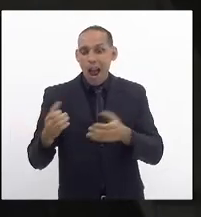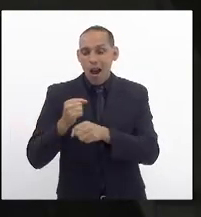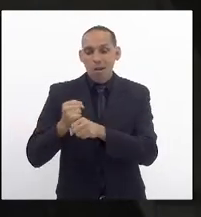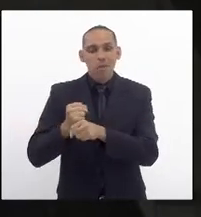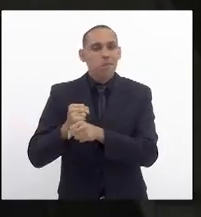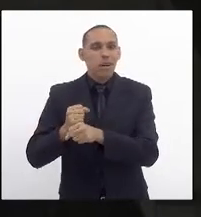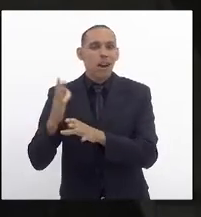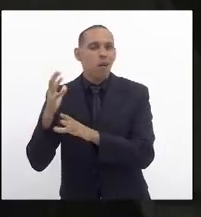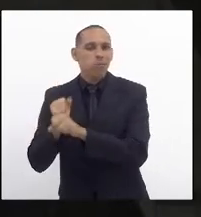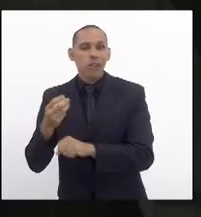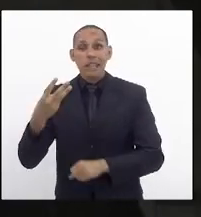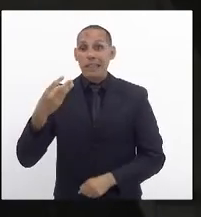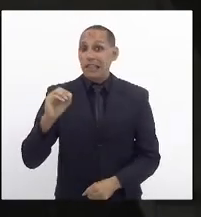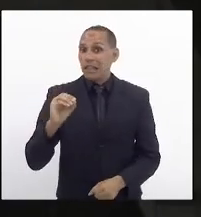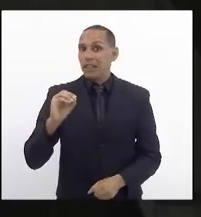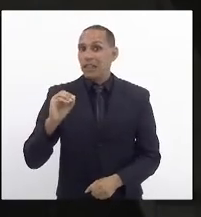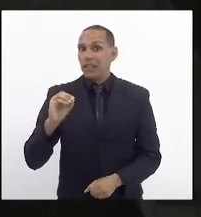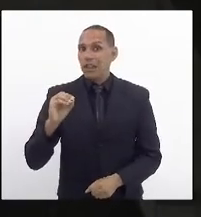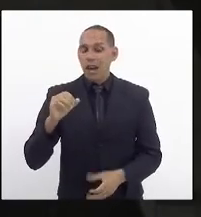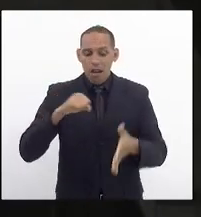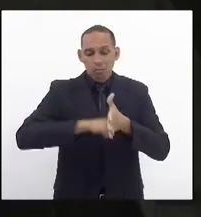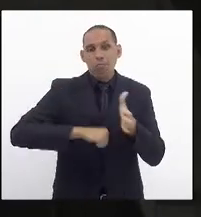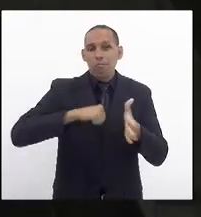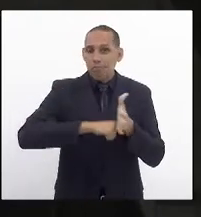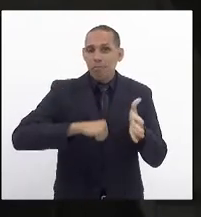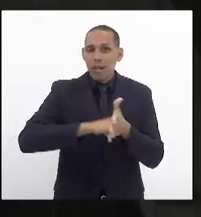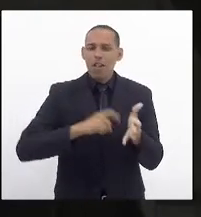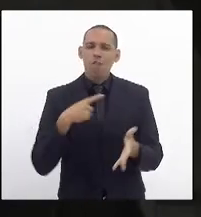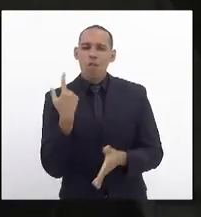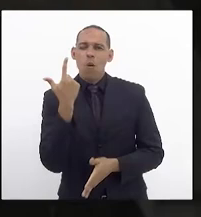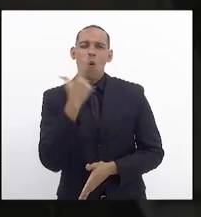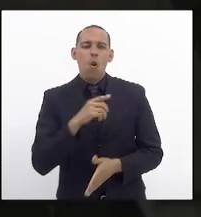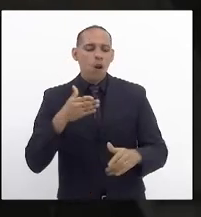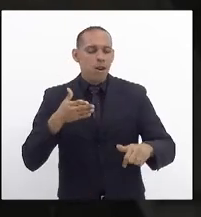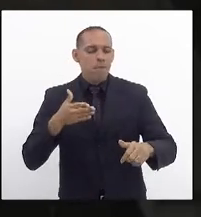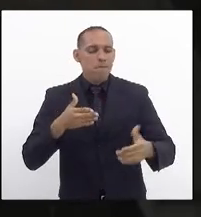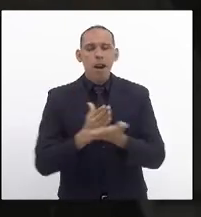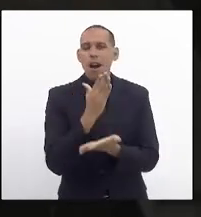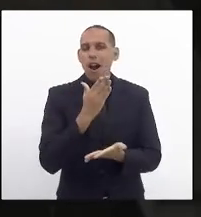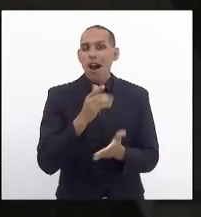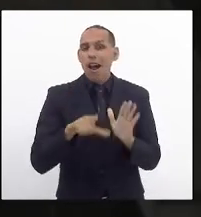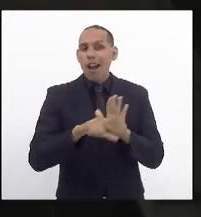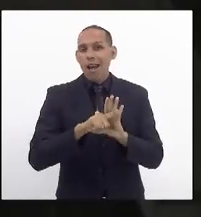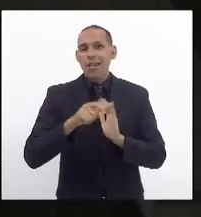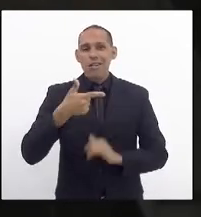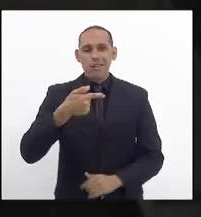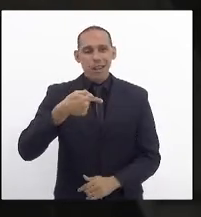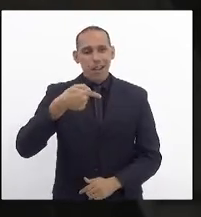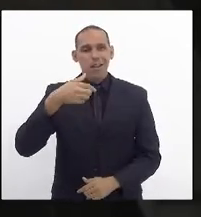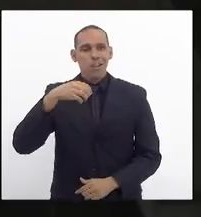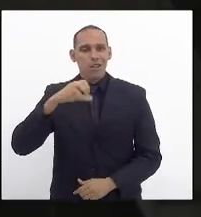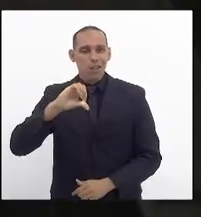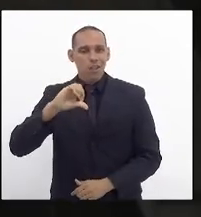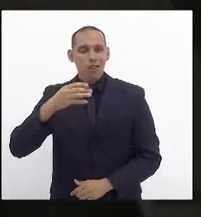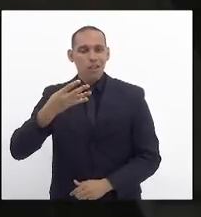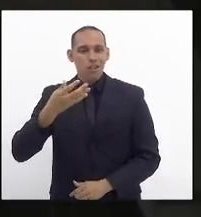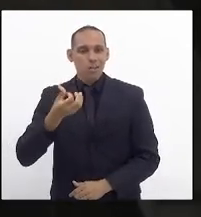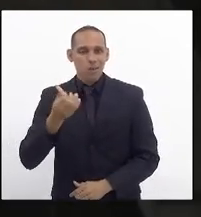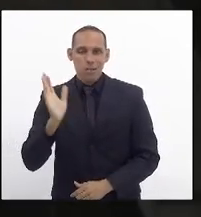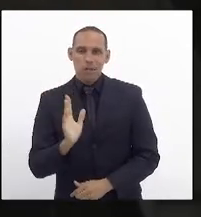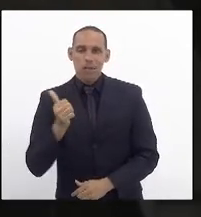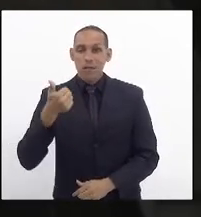e essa luta nós conseguimos aprovar a lei 7946 de 18